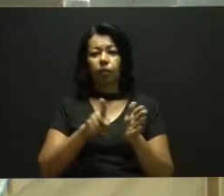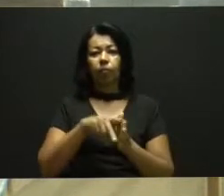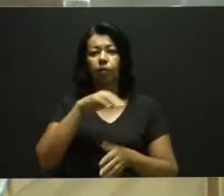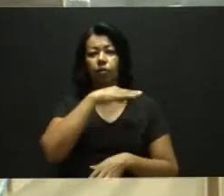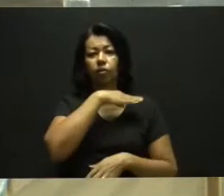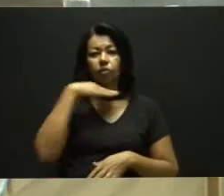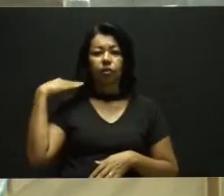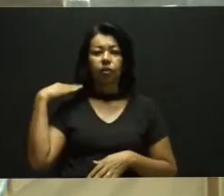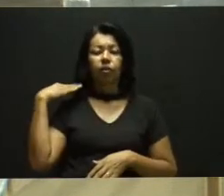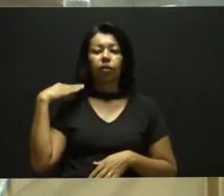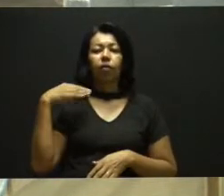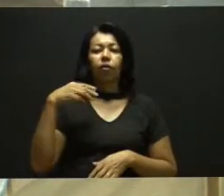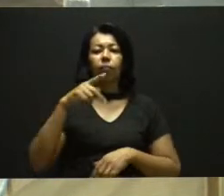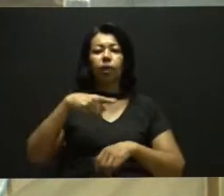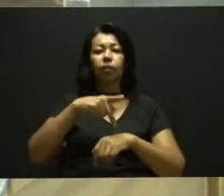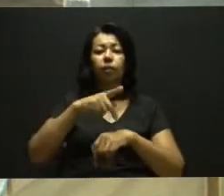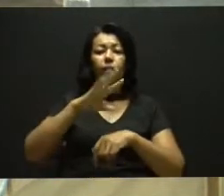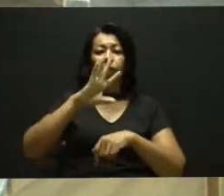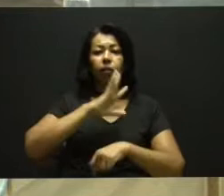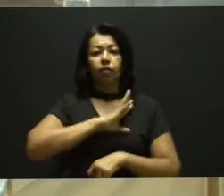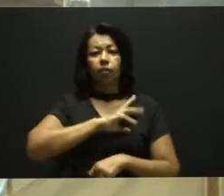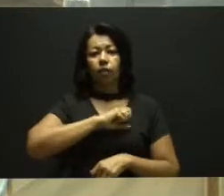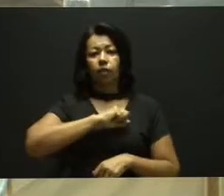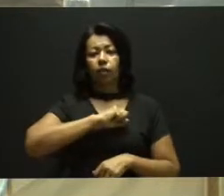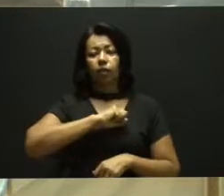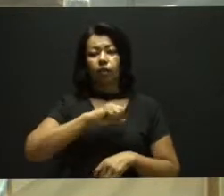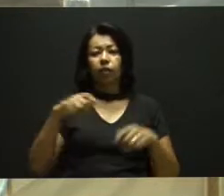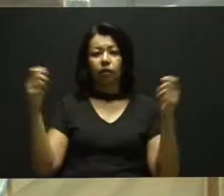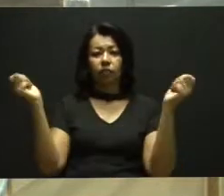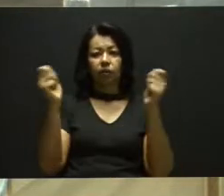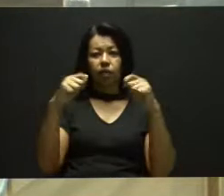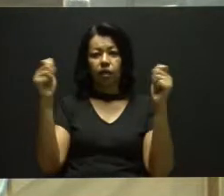própria morte um até logo